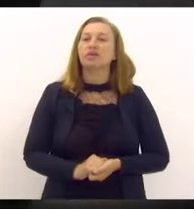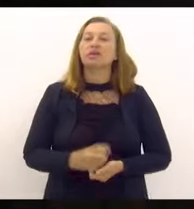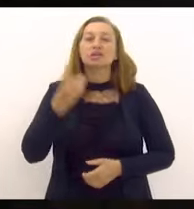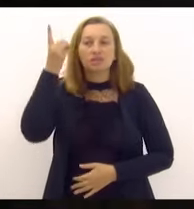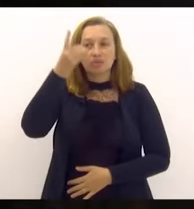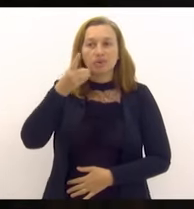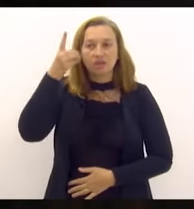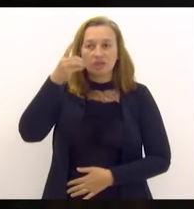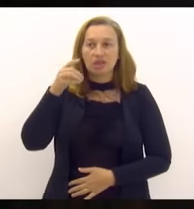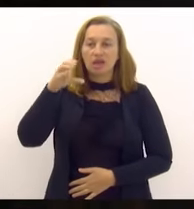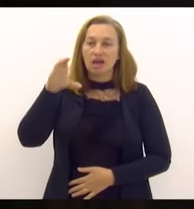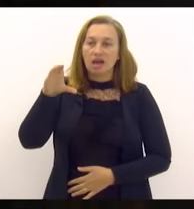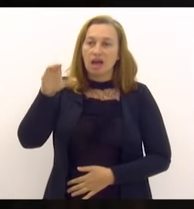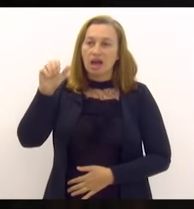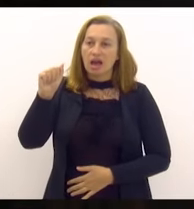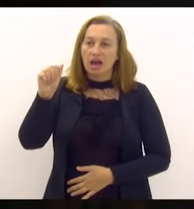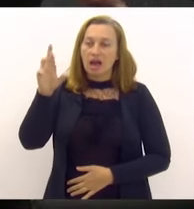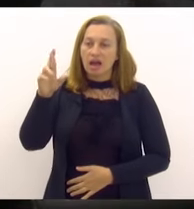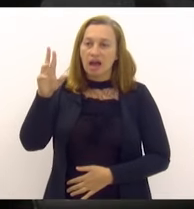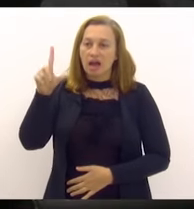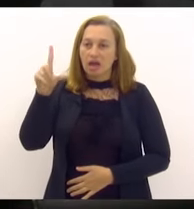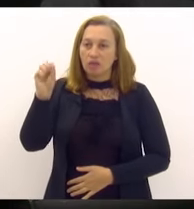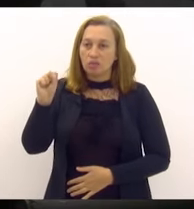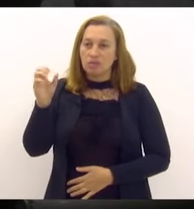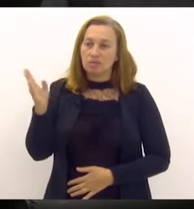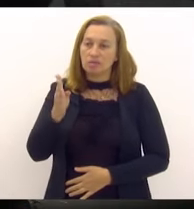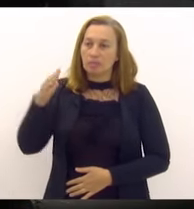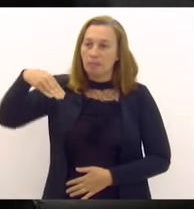Deputado Carlos Macedo.